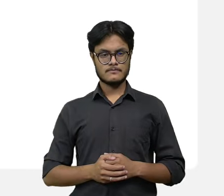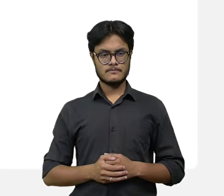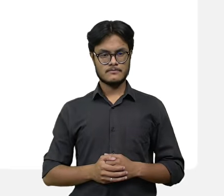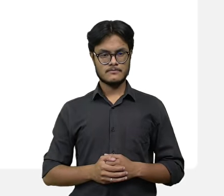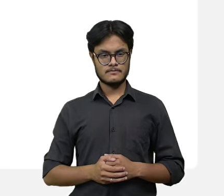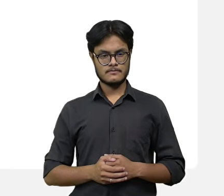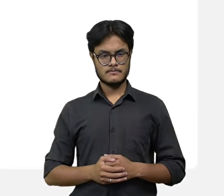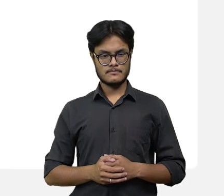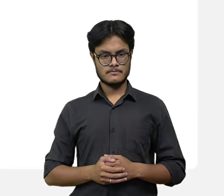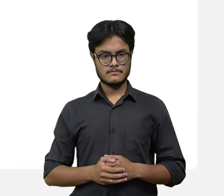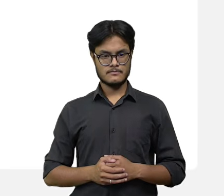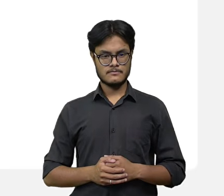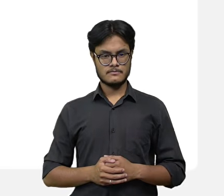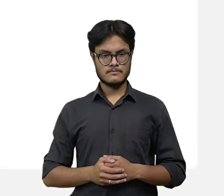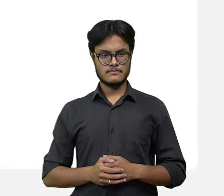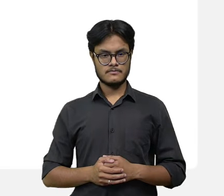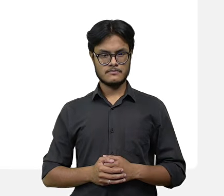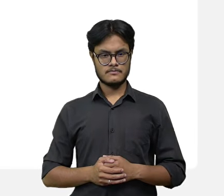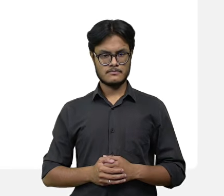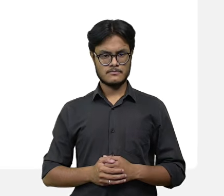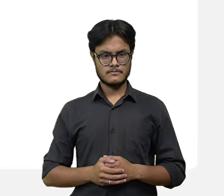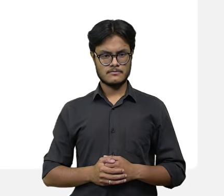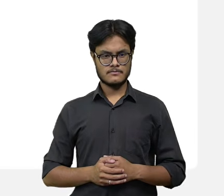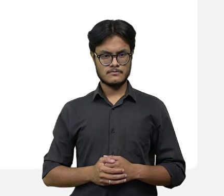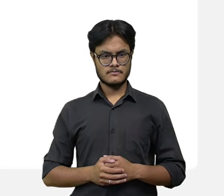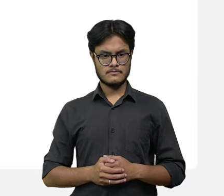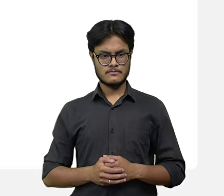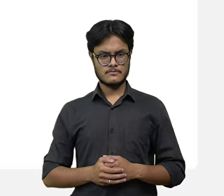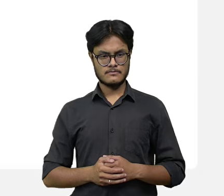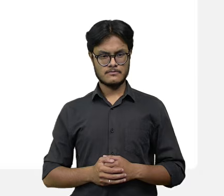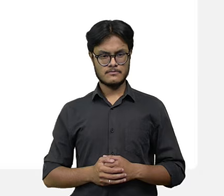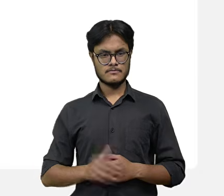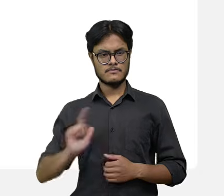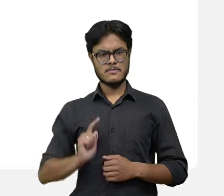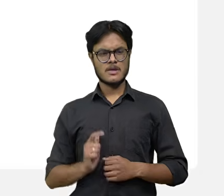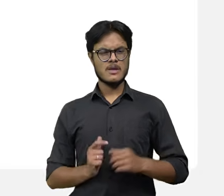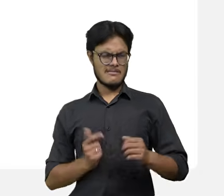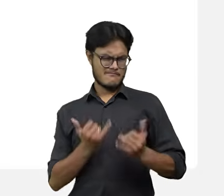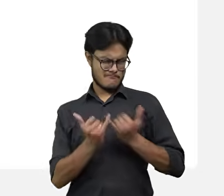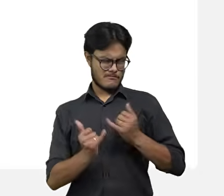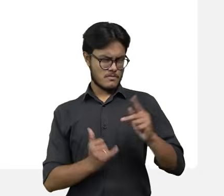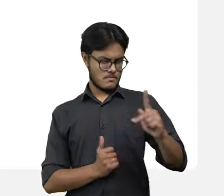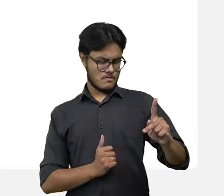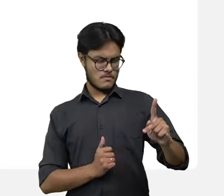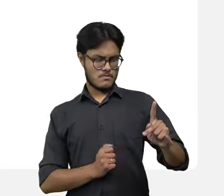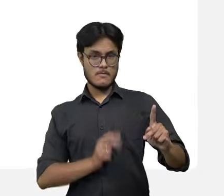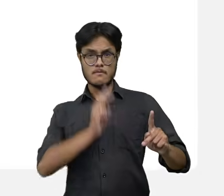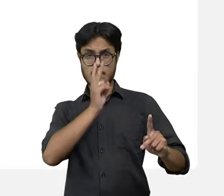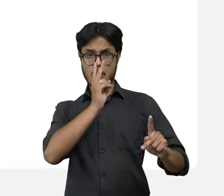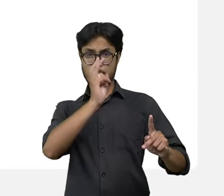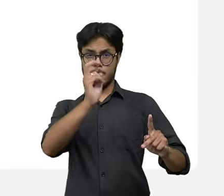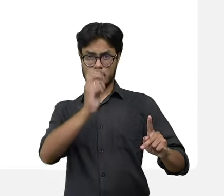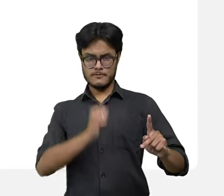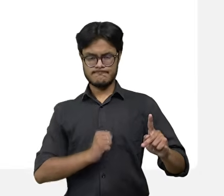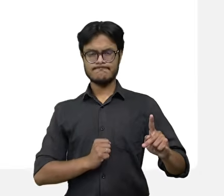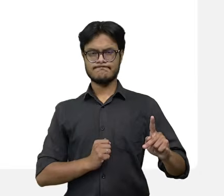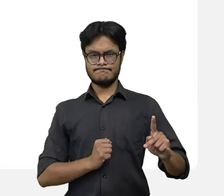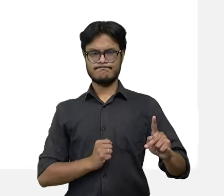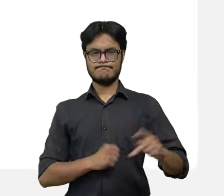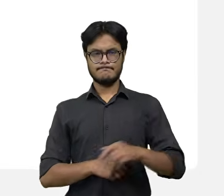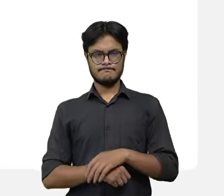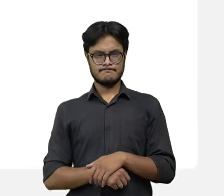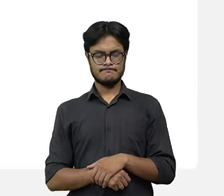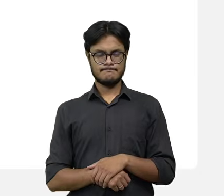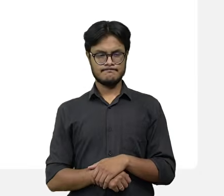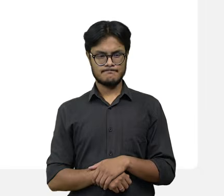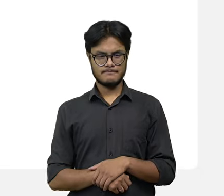essa letra grega aqui, vai representar resistividade, as impurezas por metro que eu tenho